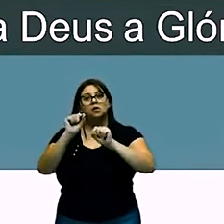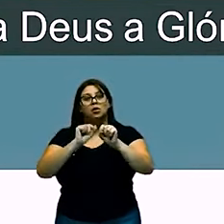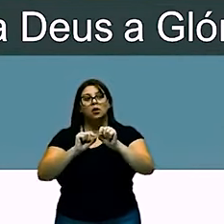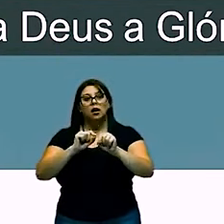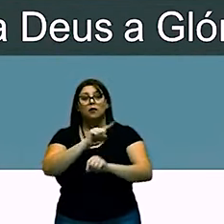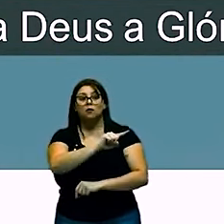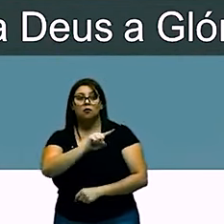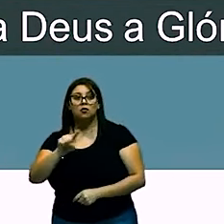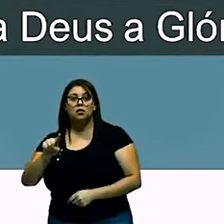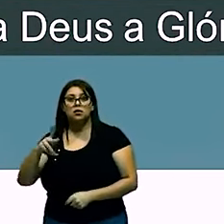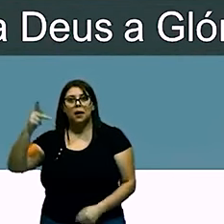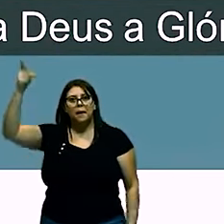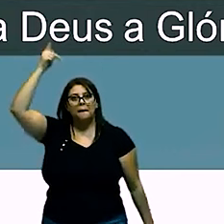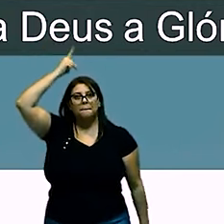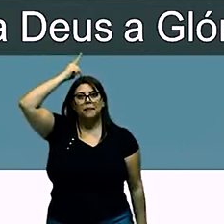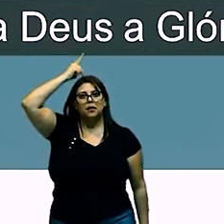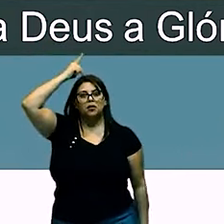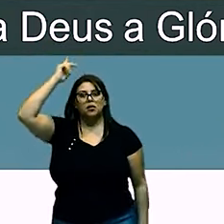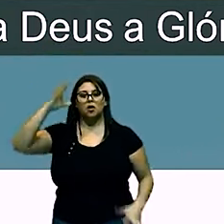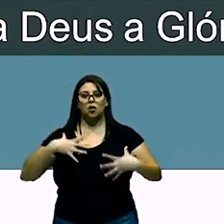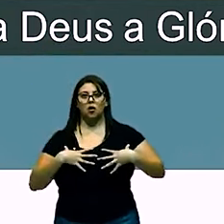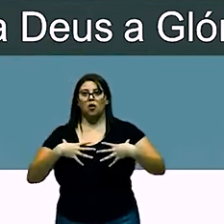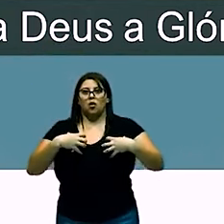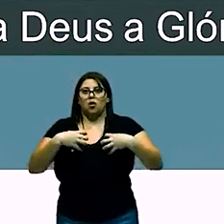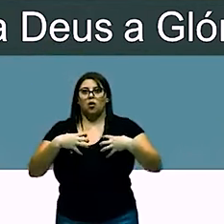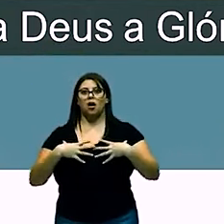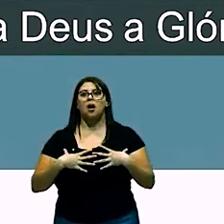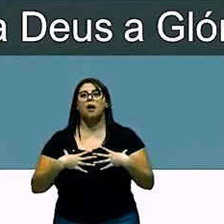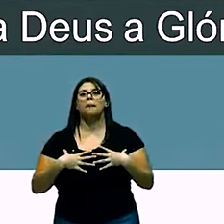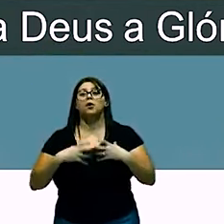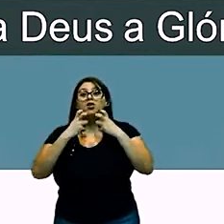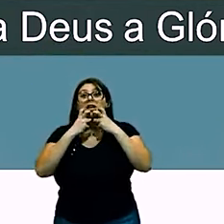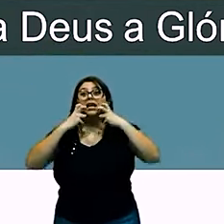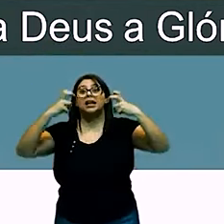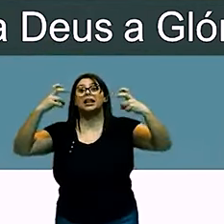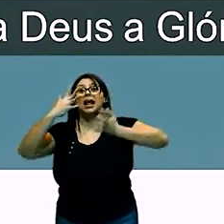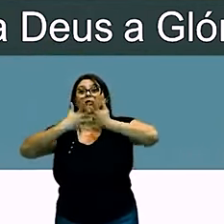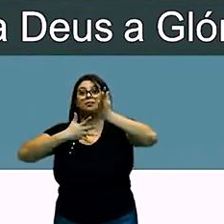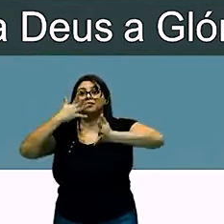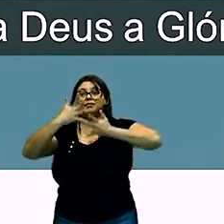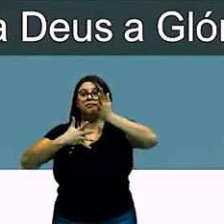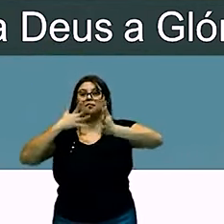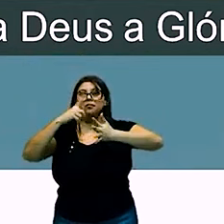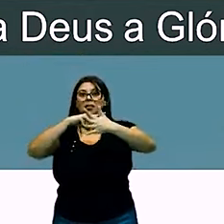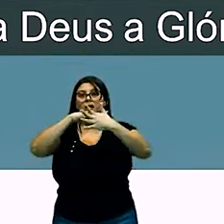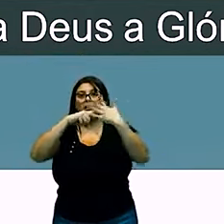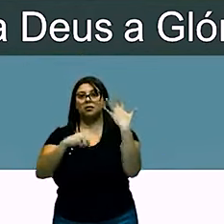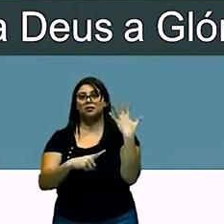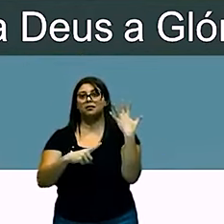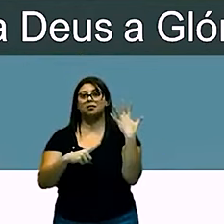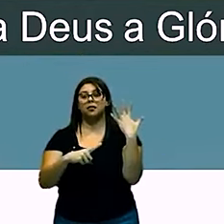aí encher os pulmões para gritar essas cinco solas, porque também nós defendemos